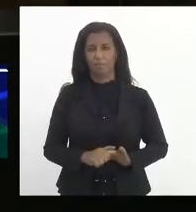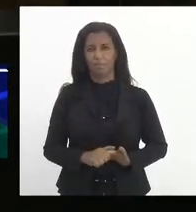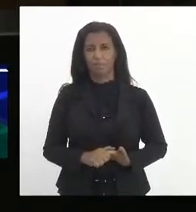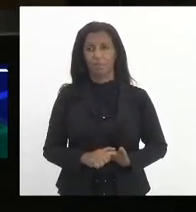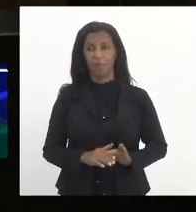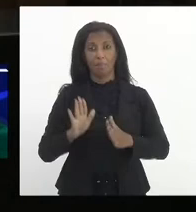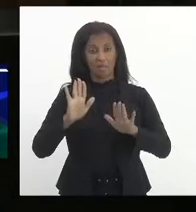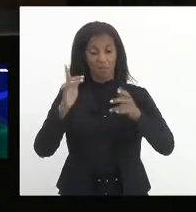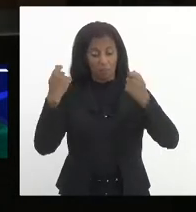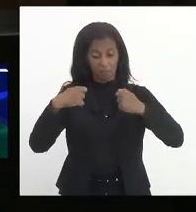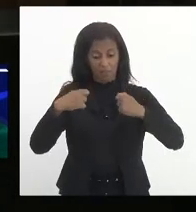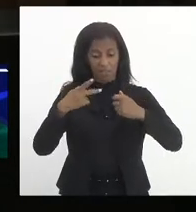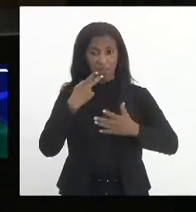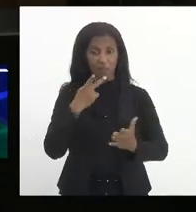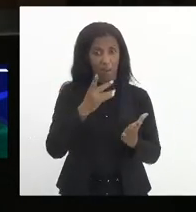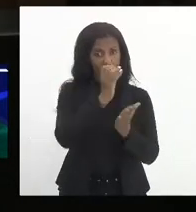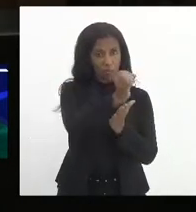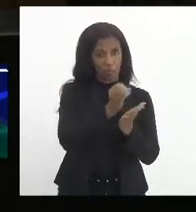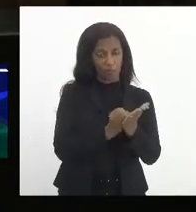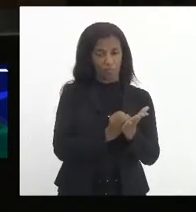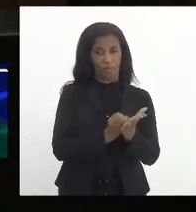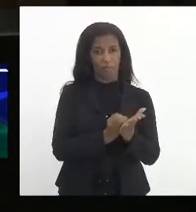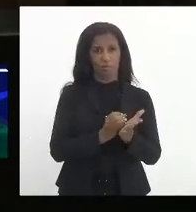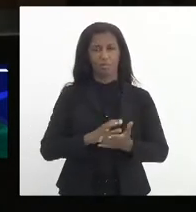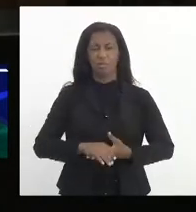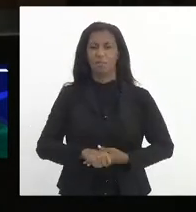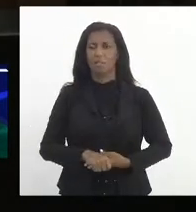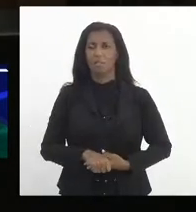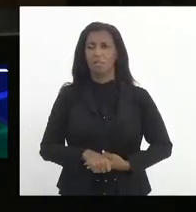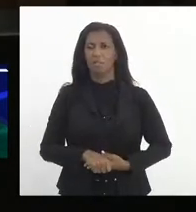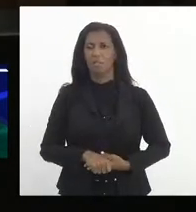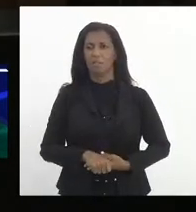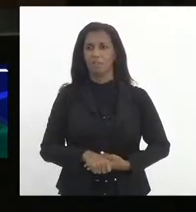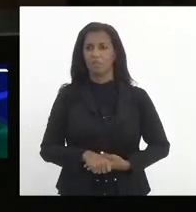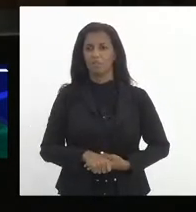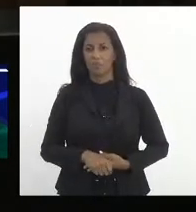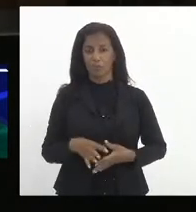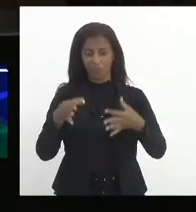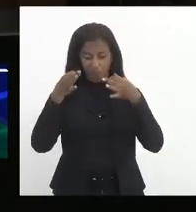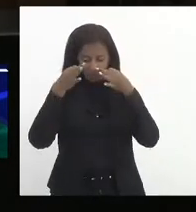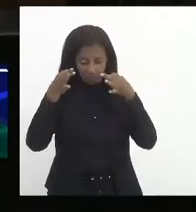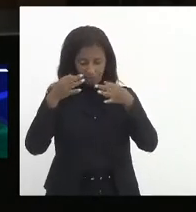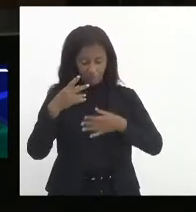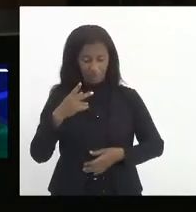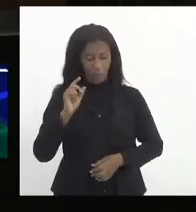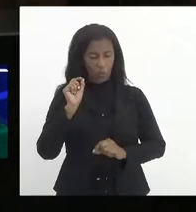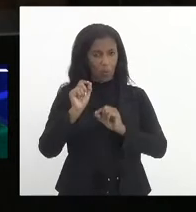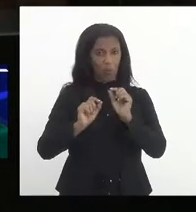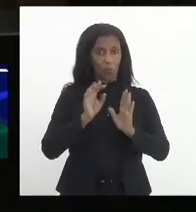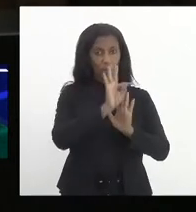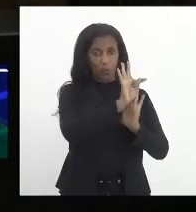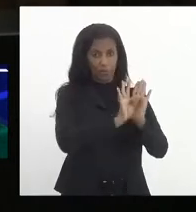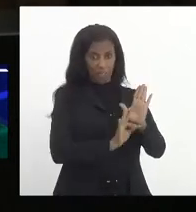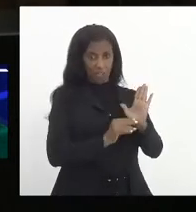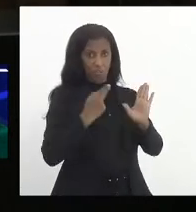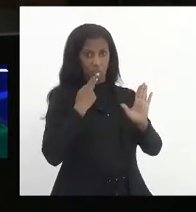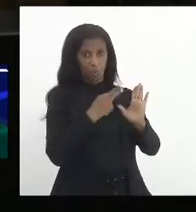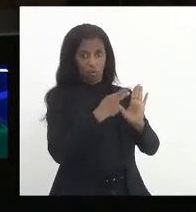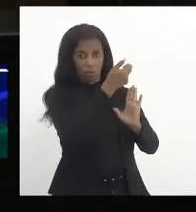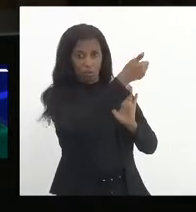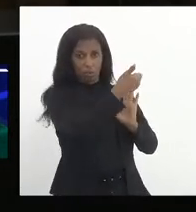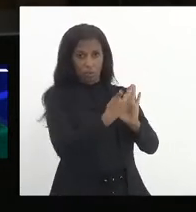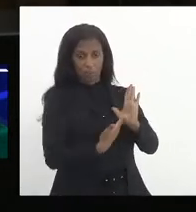chegar no de canto eu preciso falar sobre este Ofício ou som o que diz a partir de agora